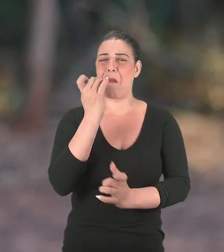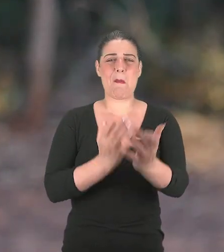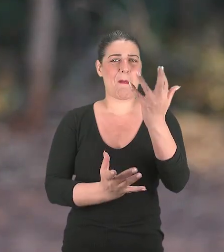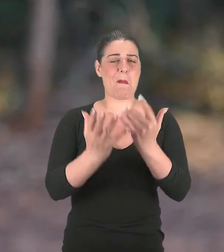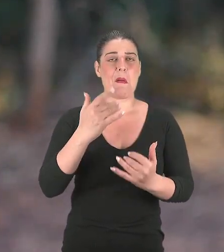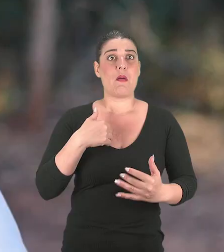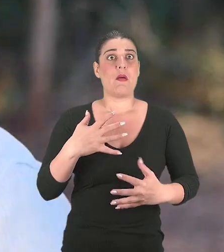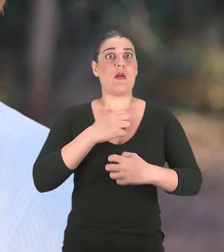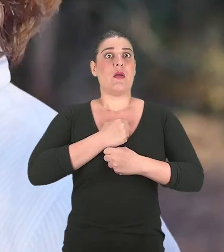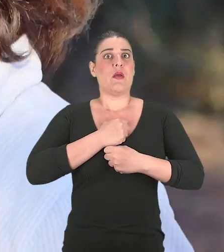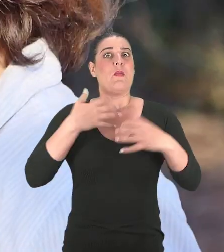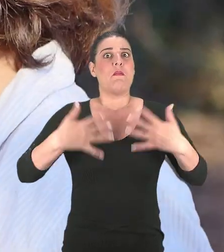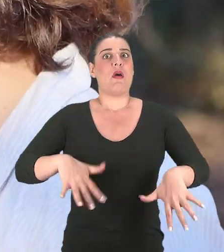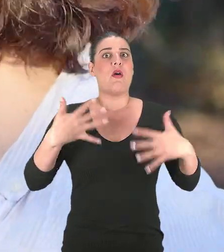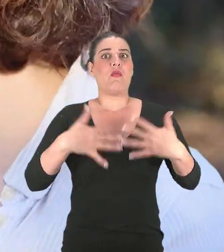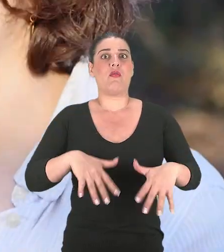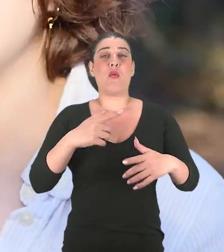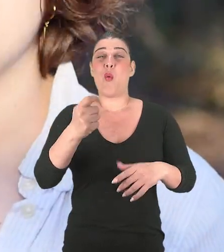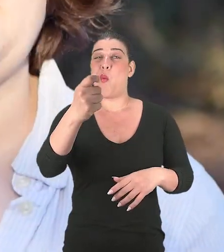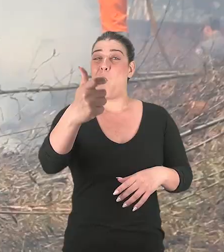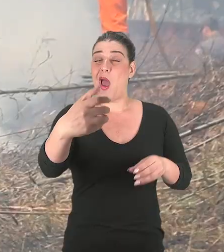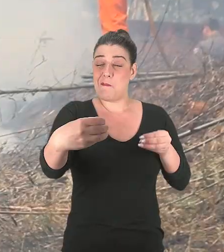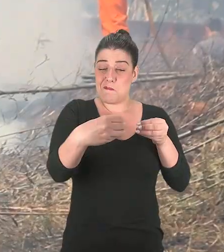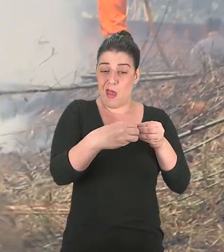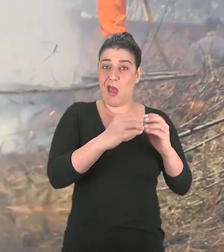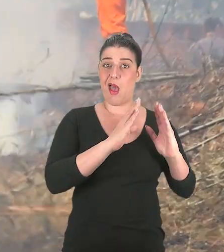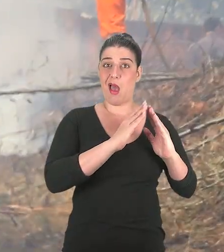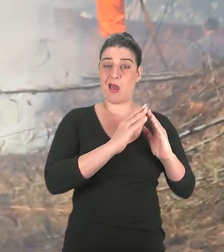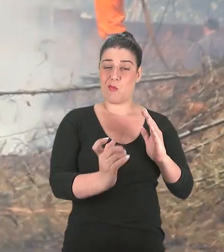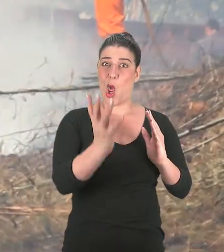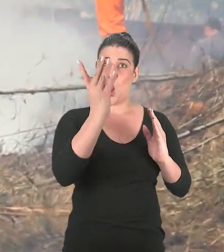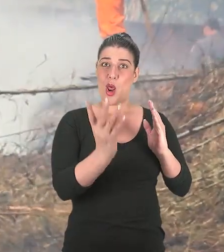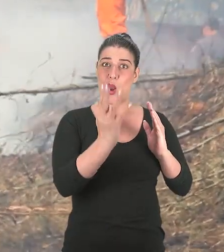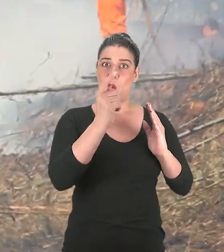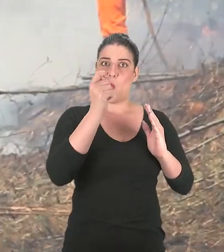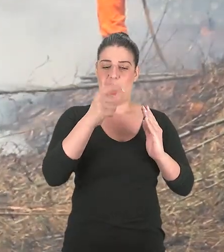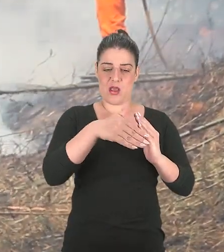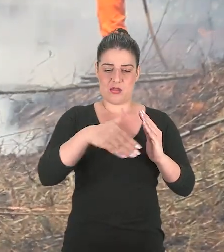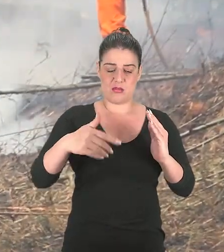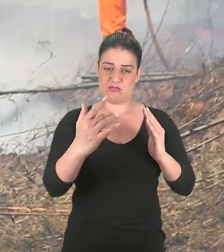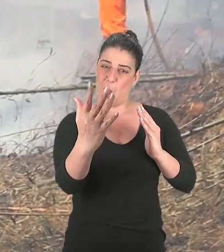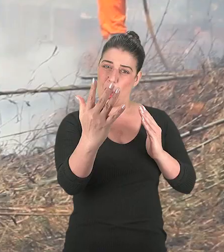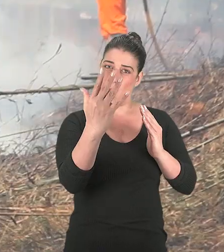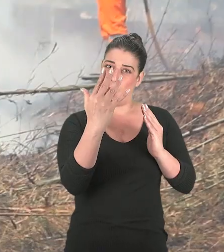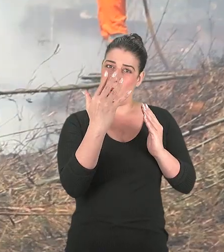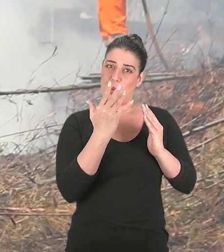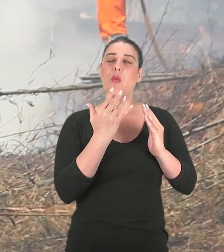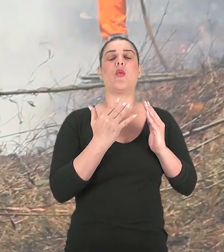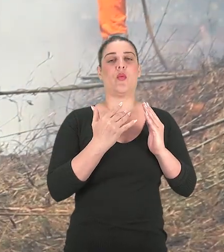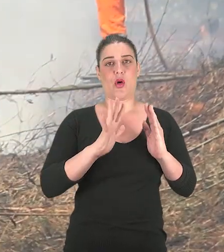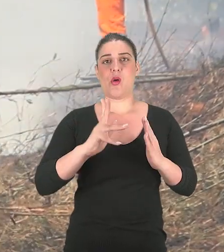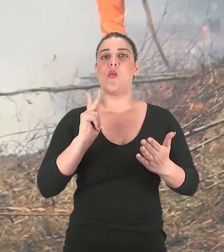bem assustadores, assim, do fogo chegar bem perto da casa, já quase cruzando esse terreno aqui. A gente teve